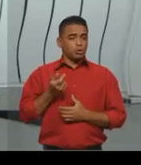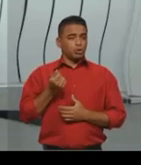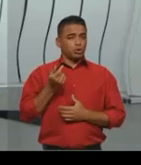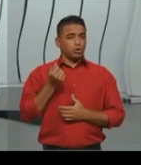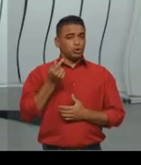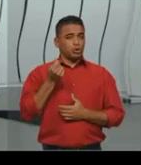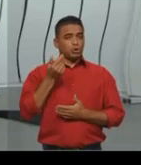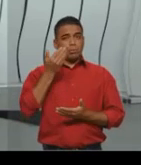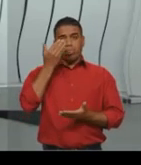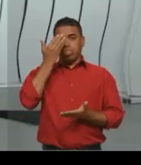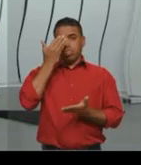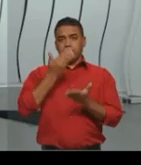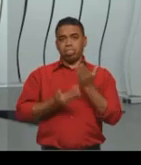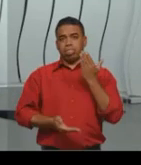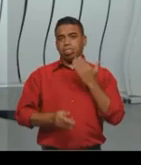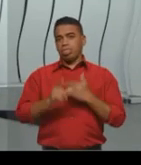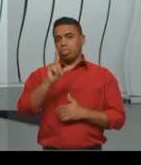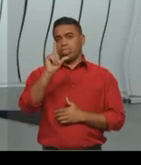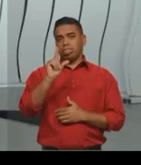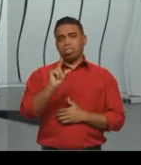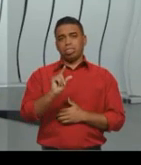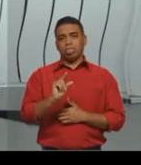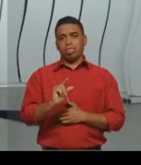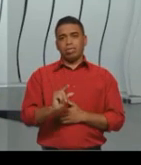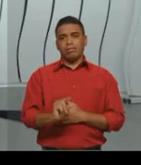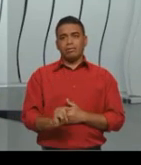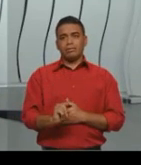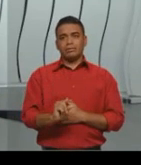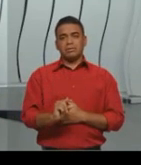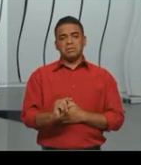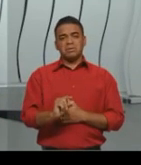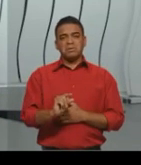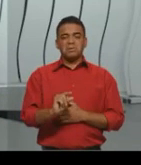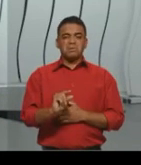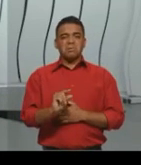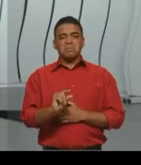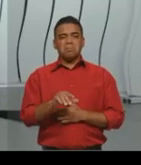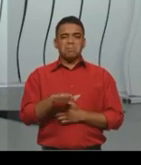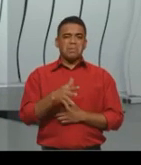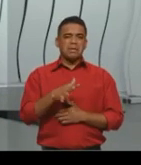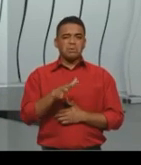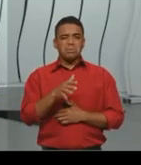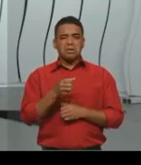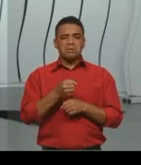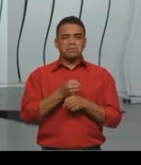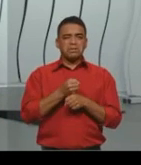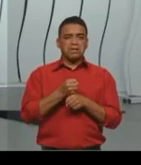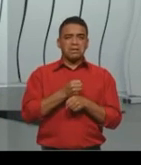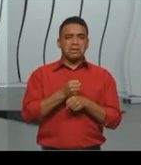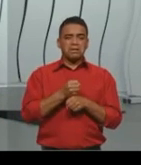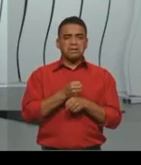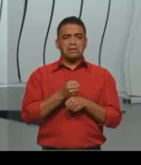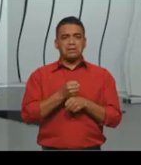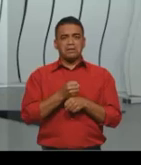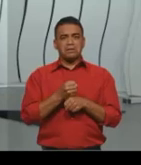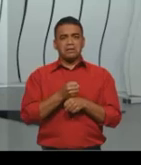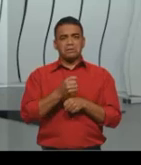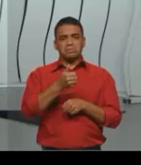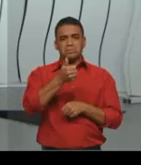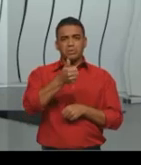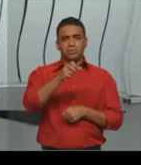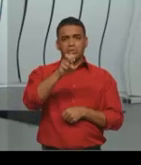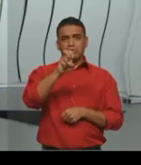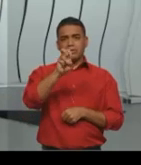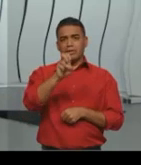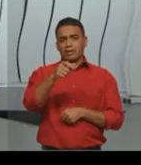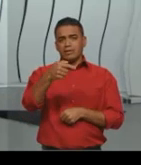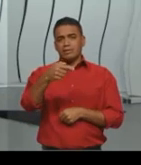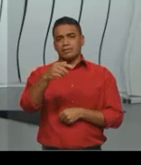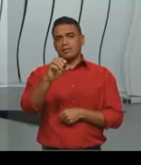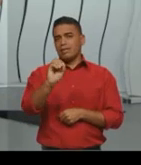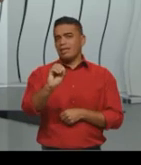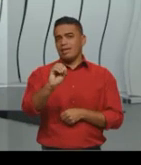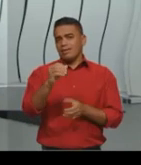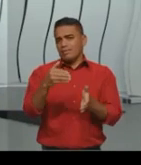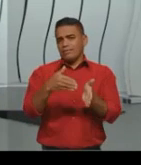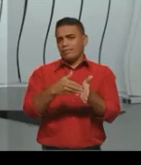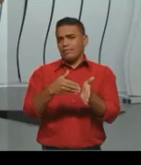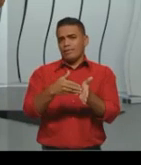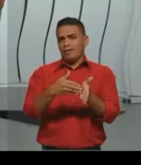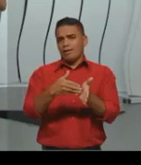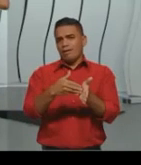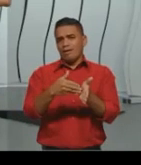declinou, né, diminuiu alguma coisa no fim da 1570, no fim da década, né, a gente